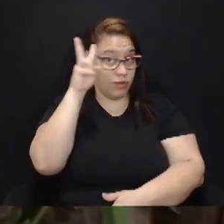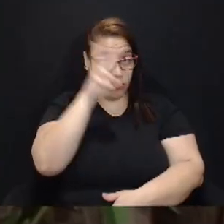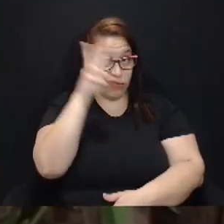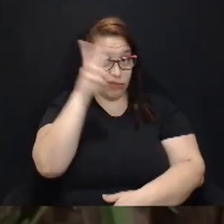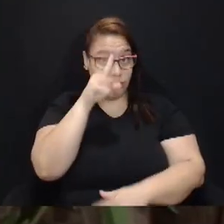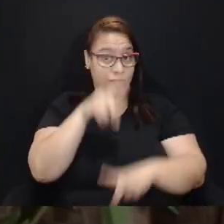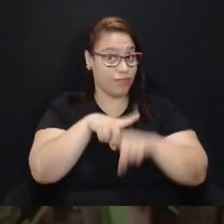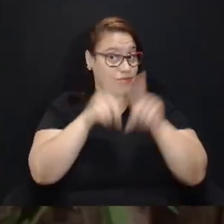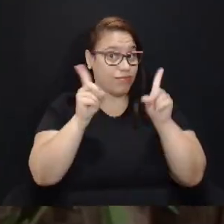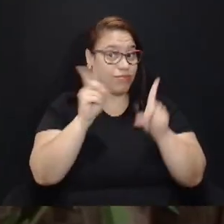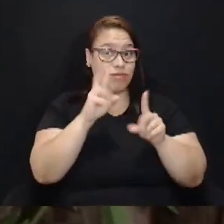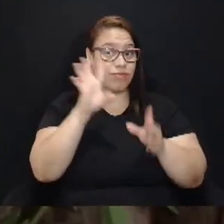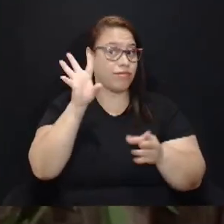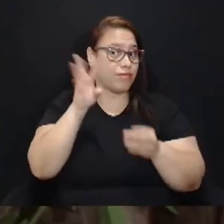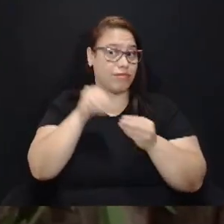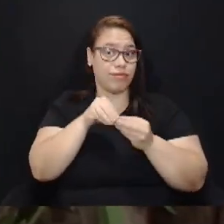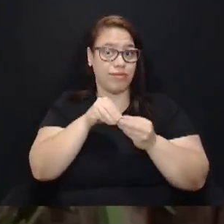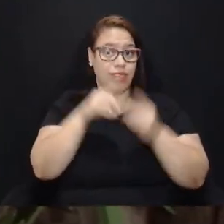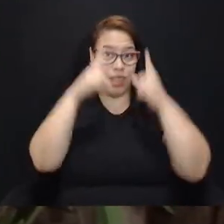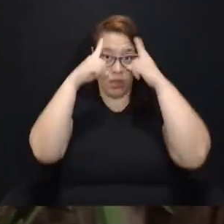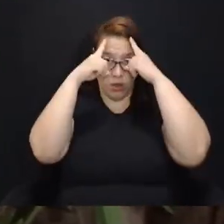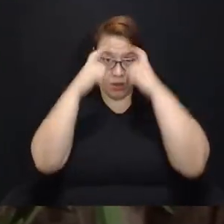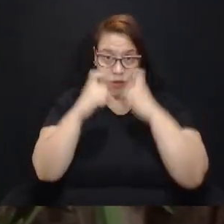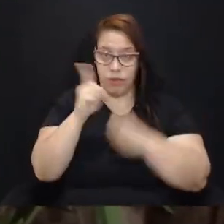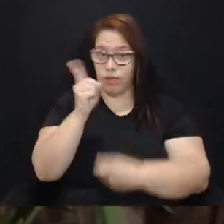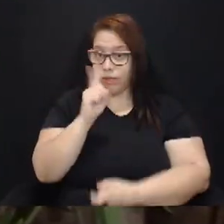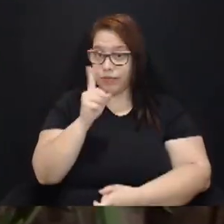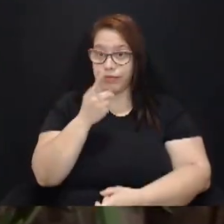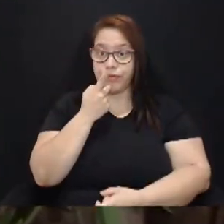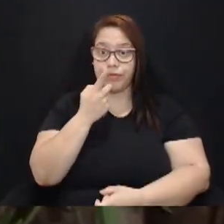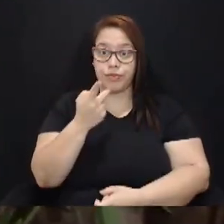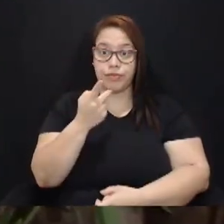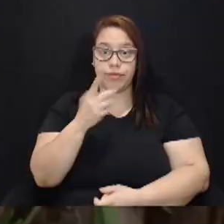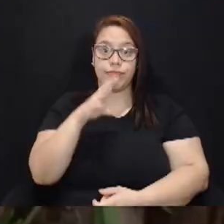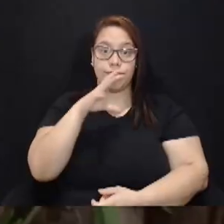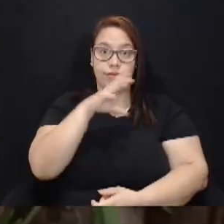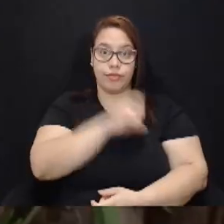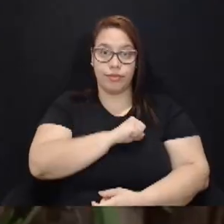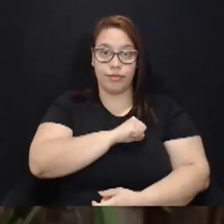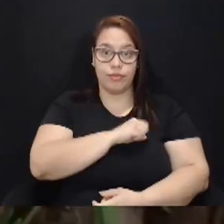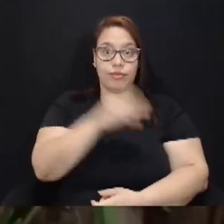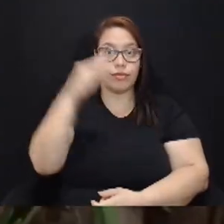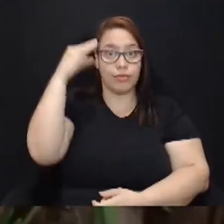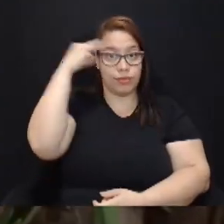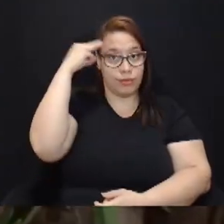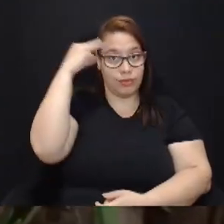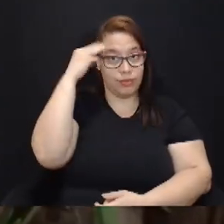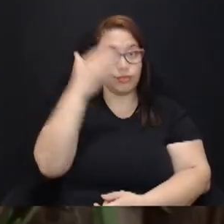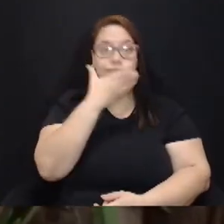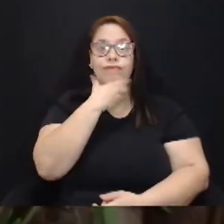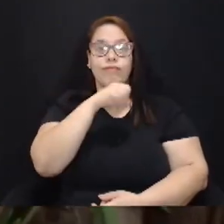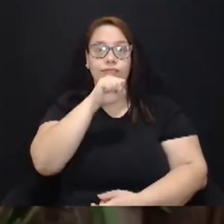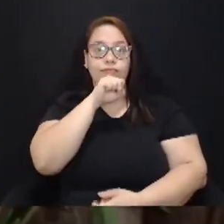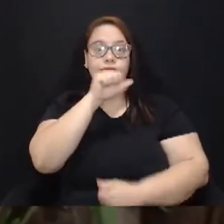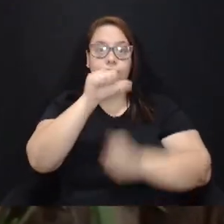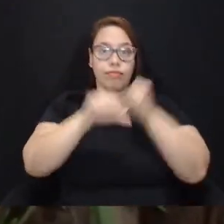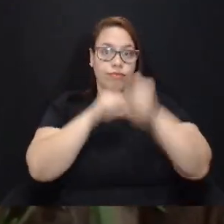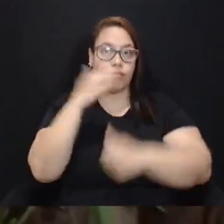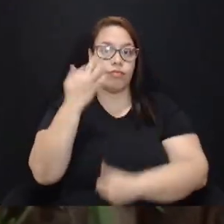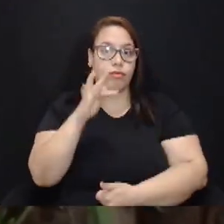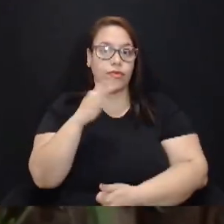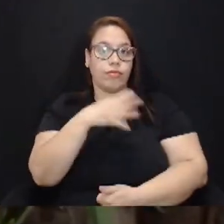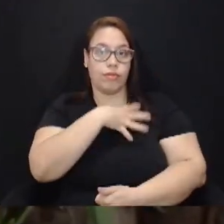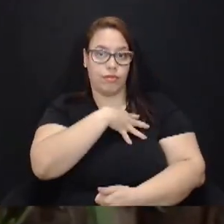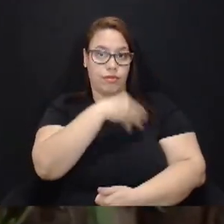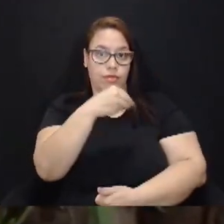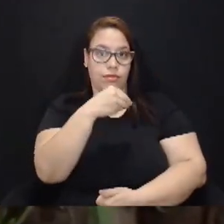resume apenas à violência. Ela fala também de amor, de memória e de um pai que transformou a dor de perder uma filha em luta